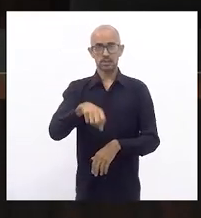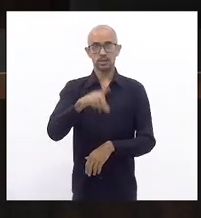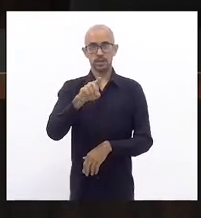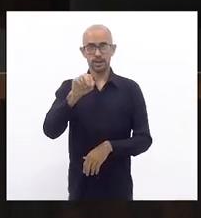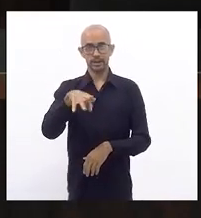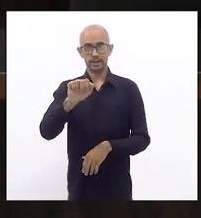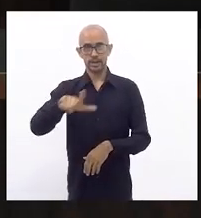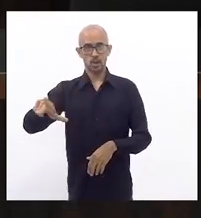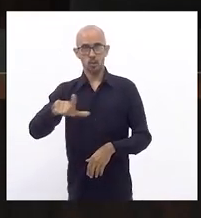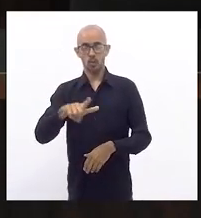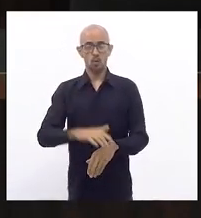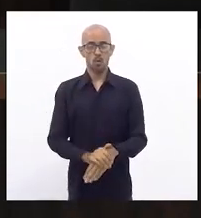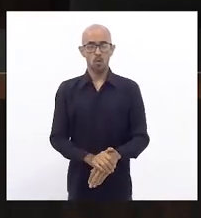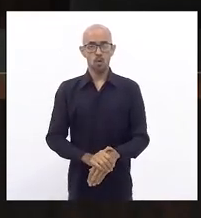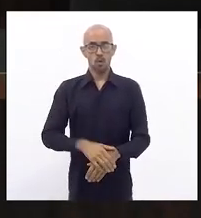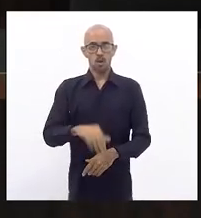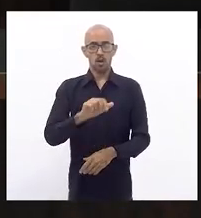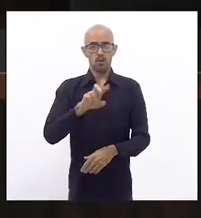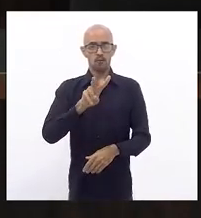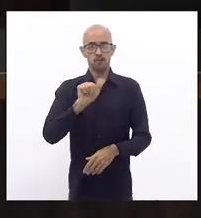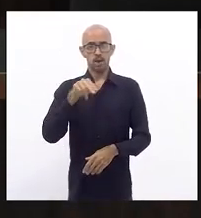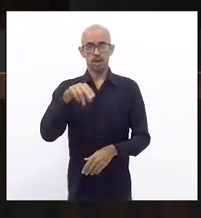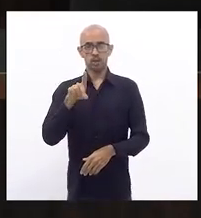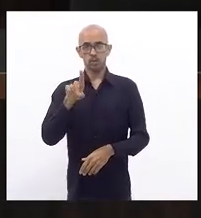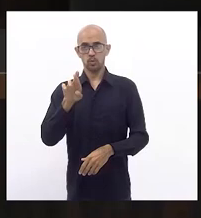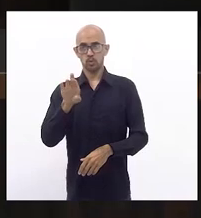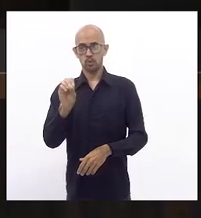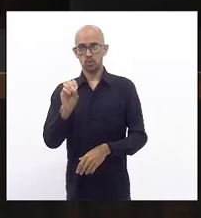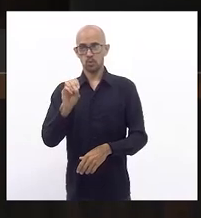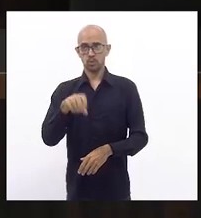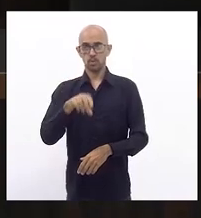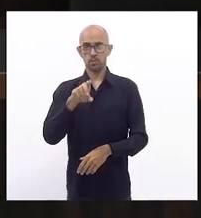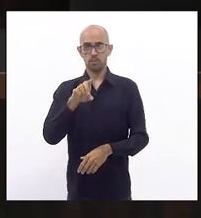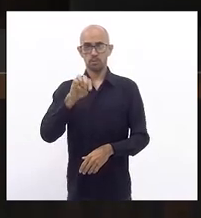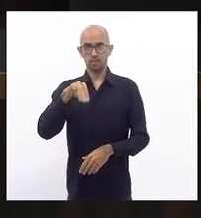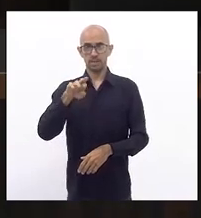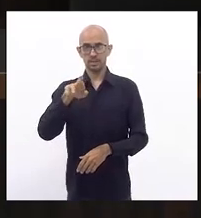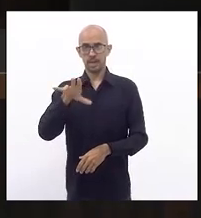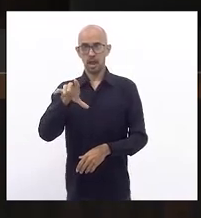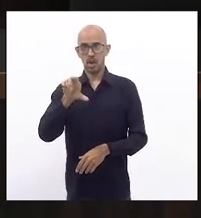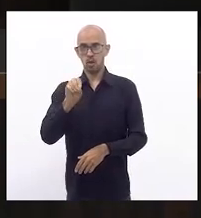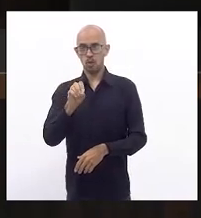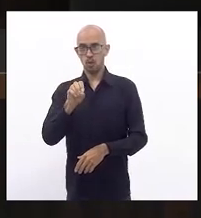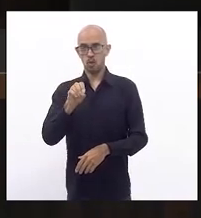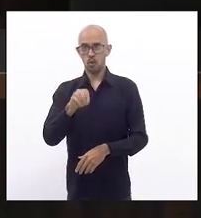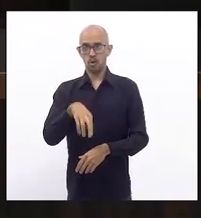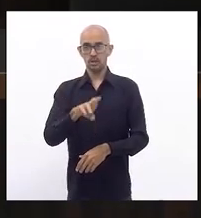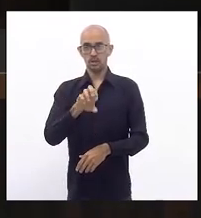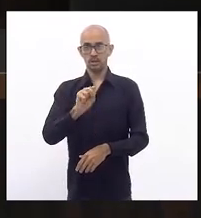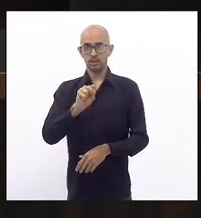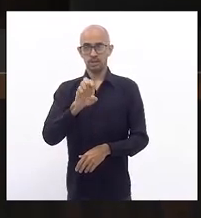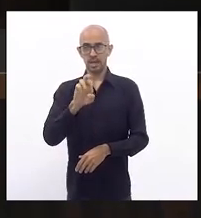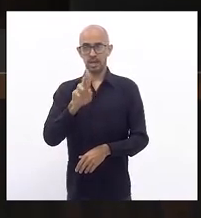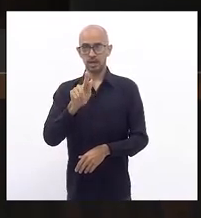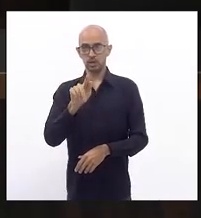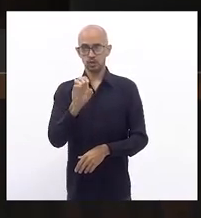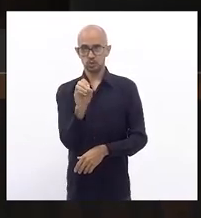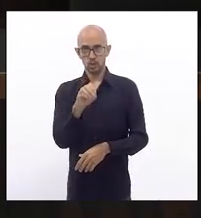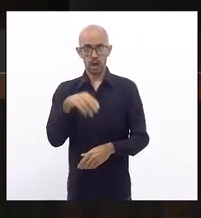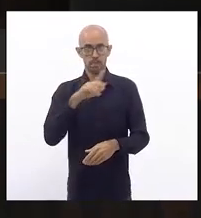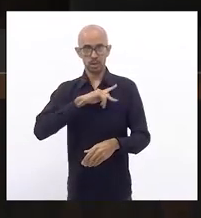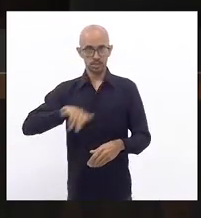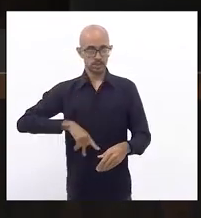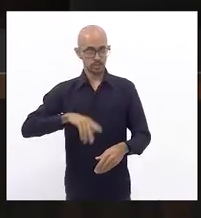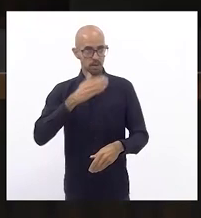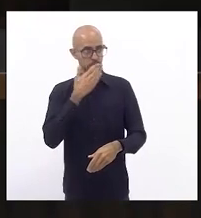Liberon, deputado Vando Família, deputado Marcelo Dino, deputado Sérgio Fernandes. A presidência designa